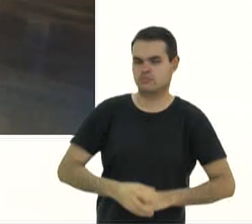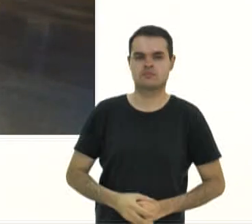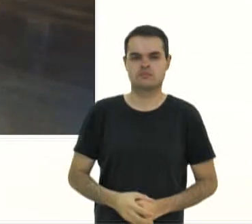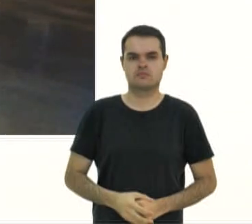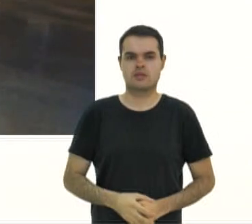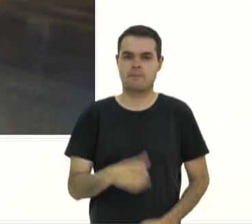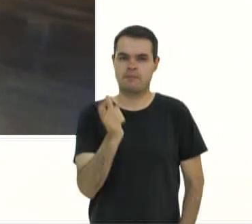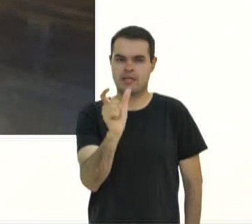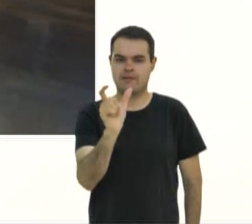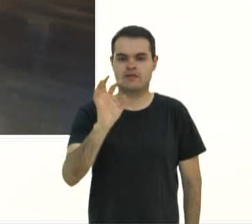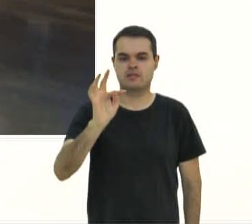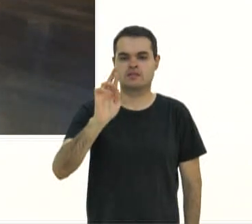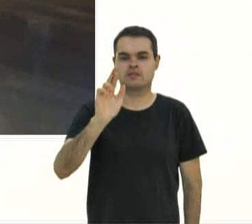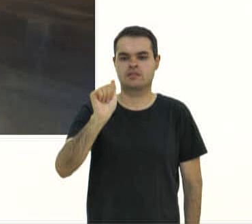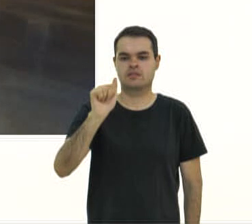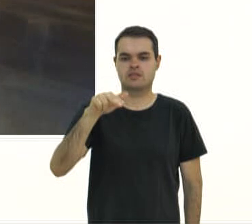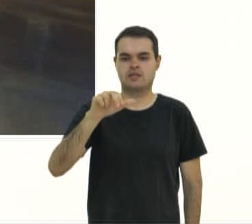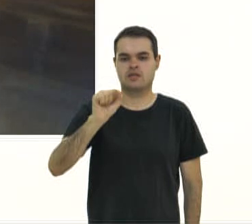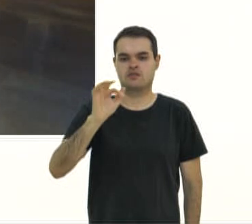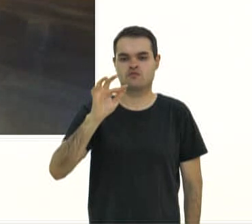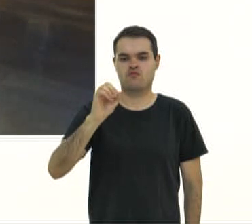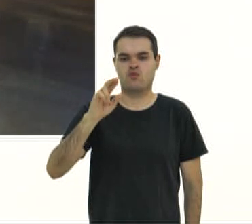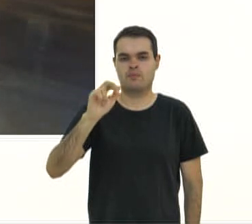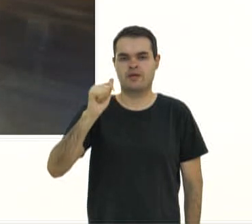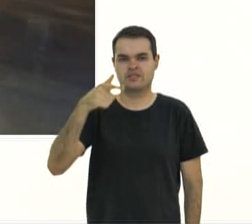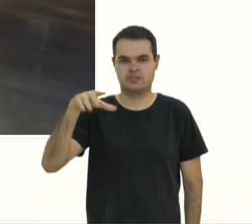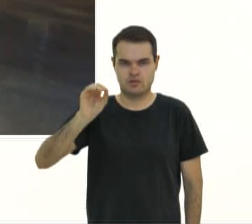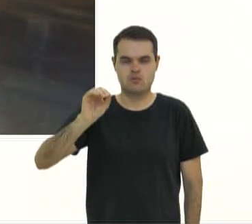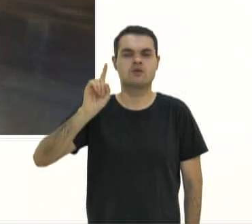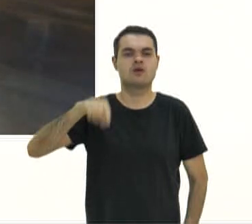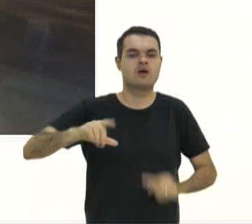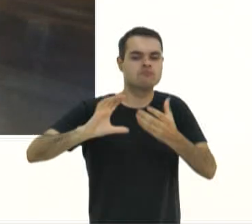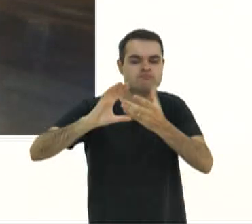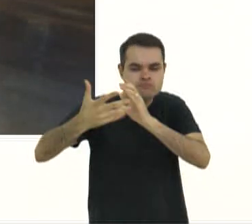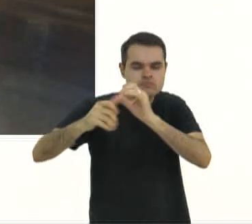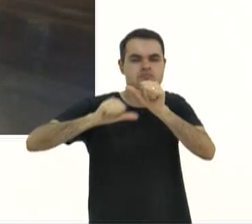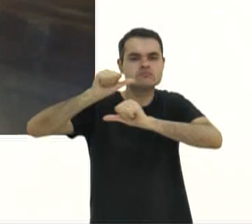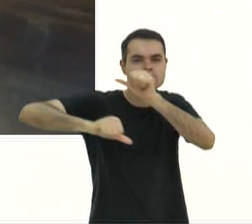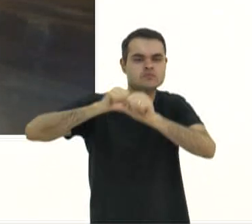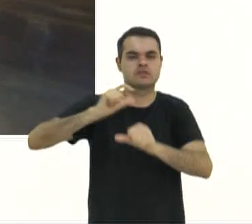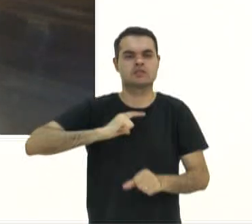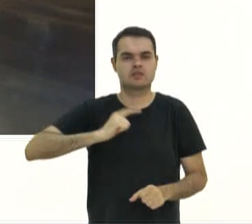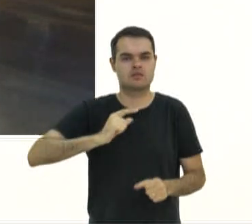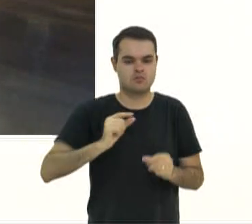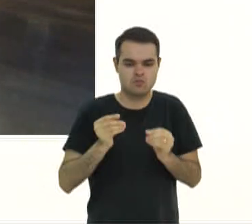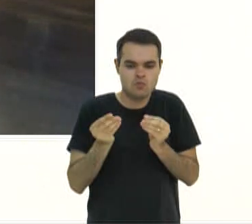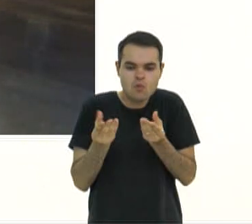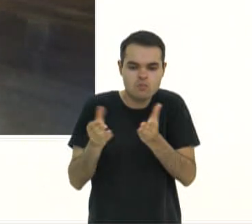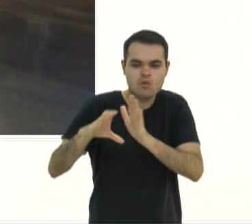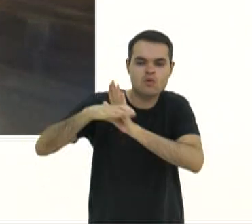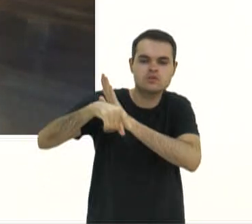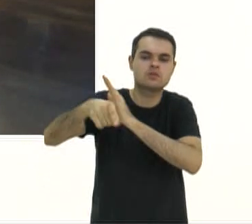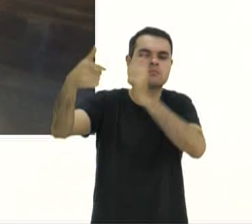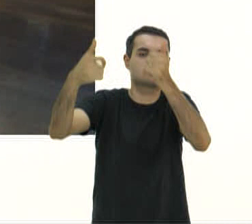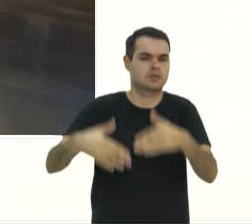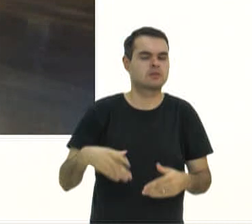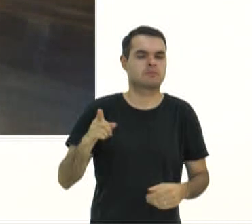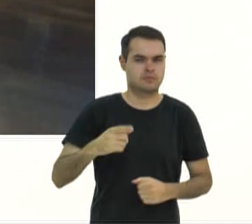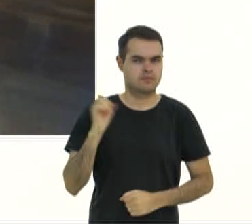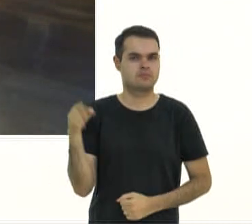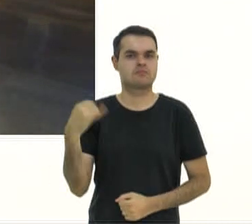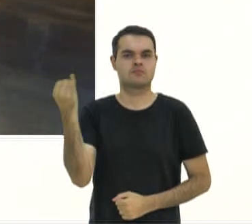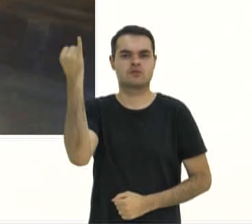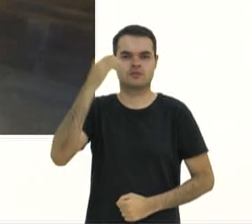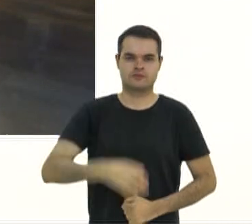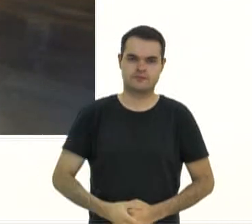A palavra transformação é muito importante no início da construção desse conceito, né?